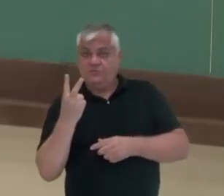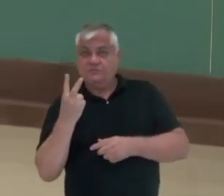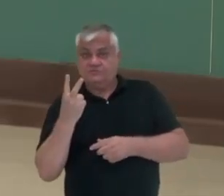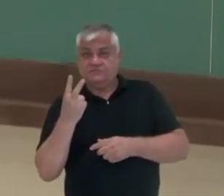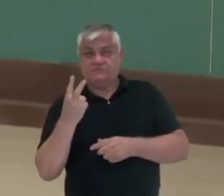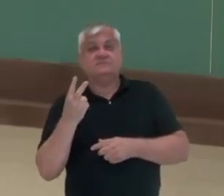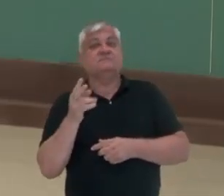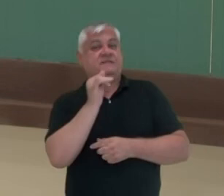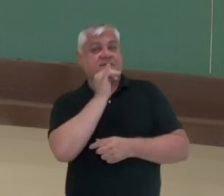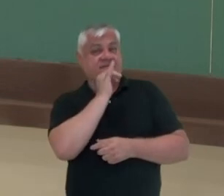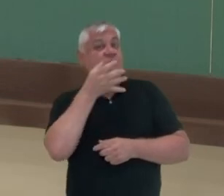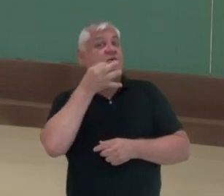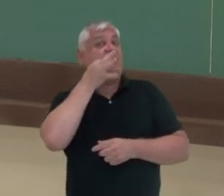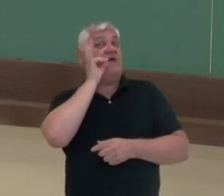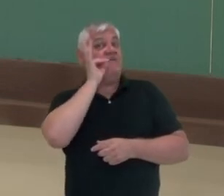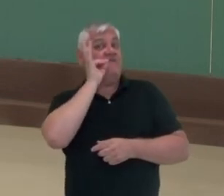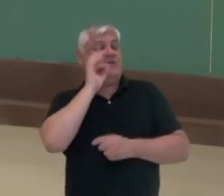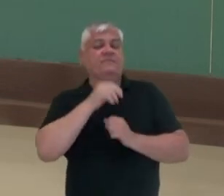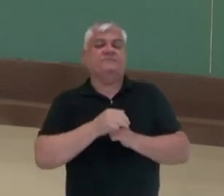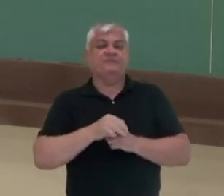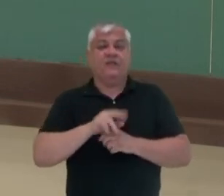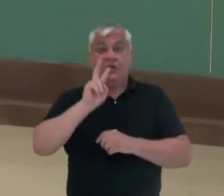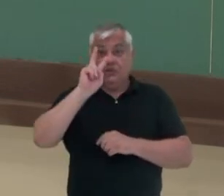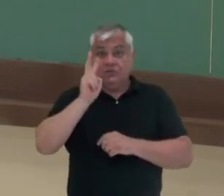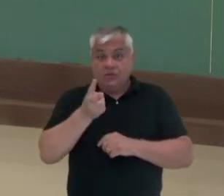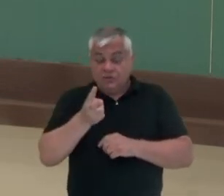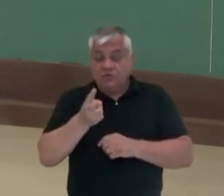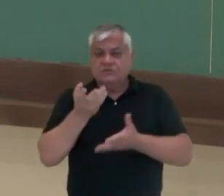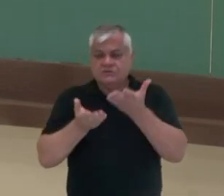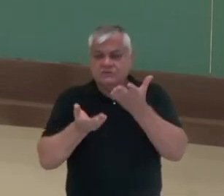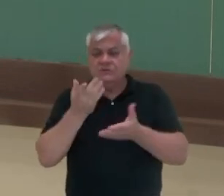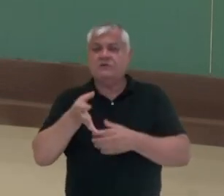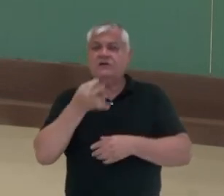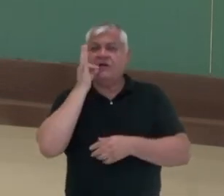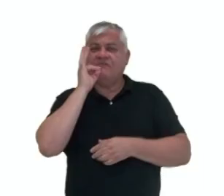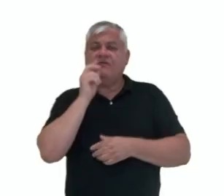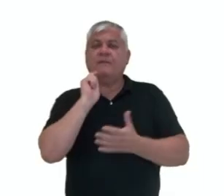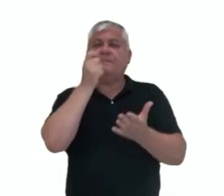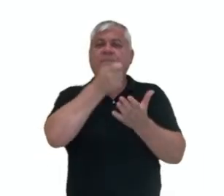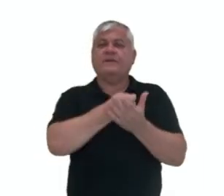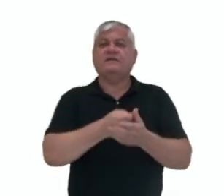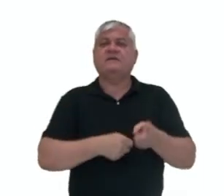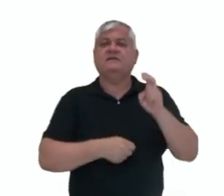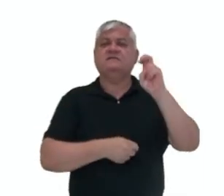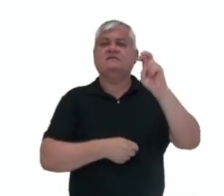voltando ao nosso exemplo do café, que a gente já repassou, 2 quilos de café custavam R$